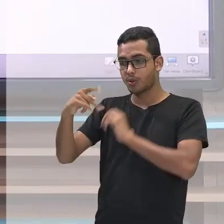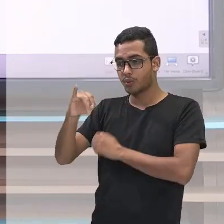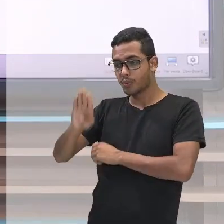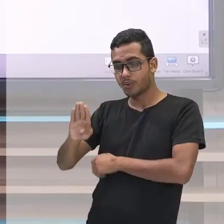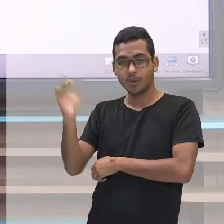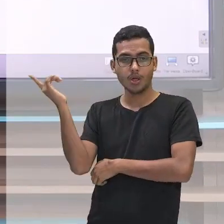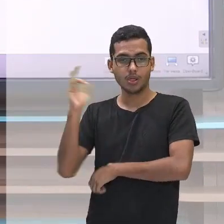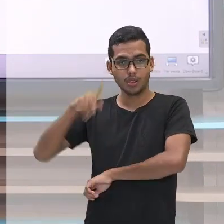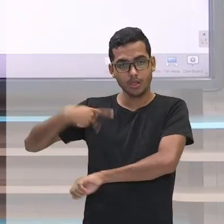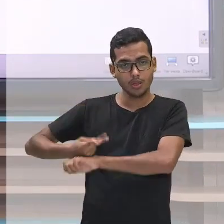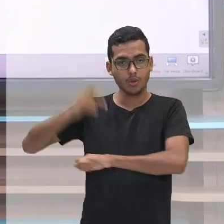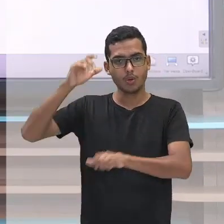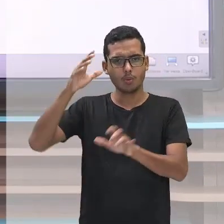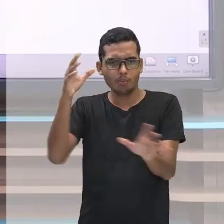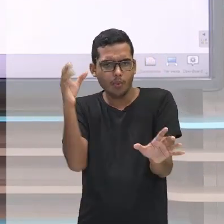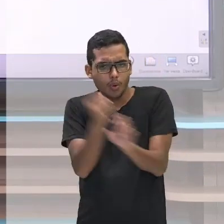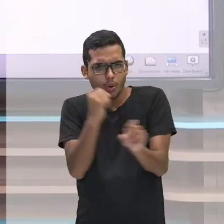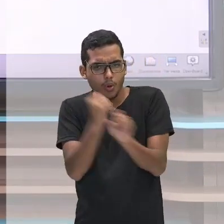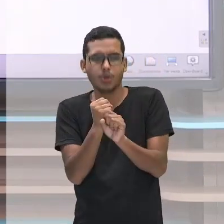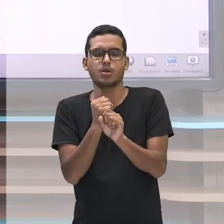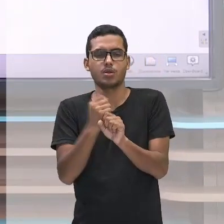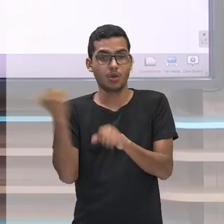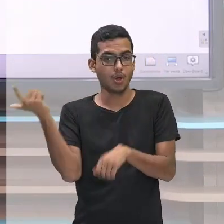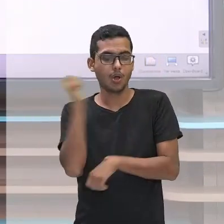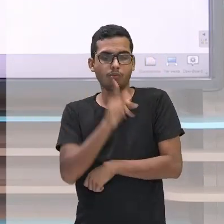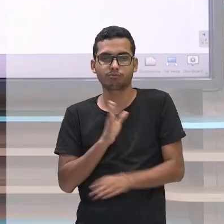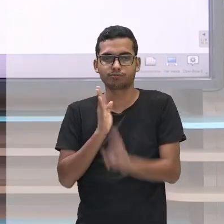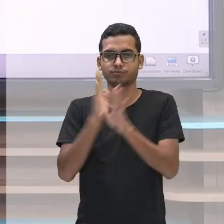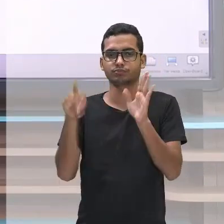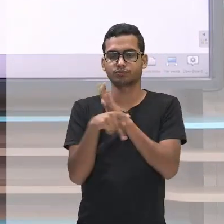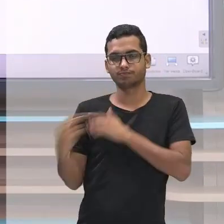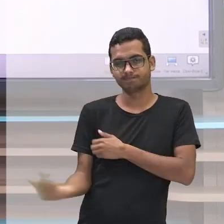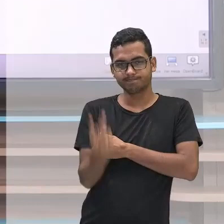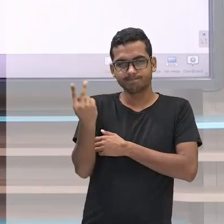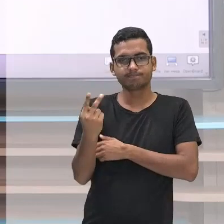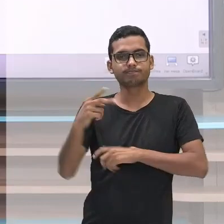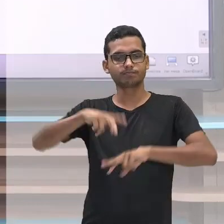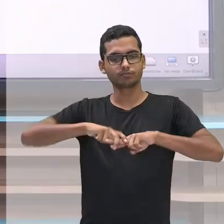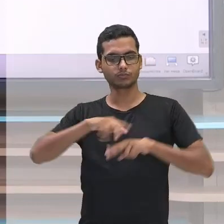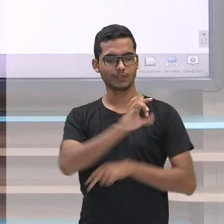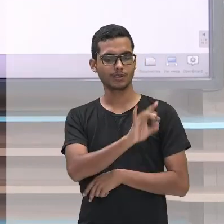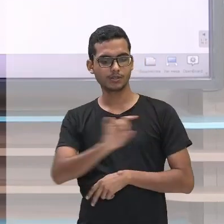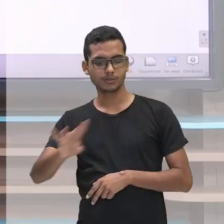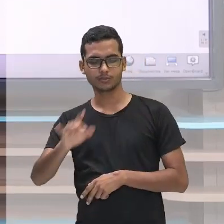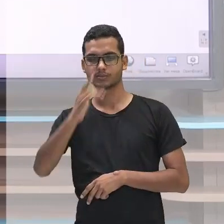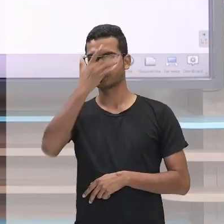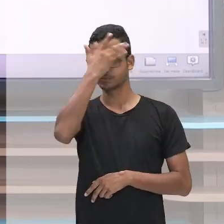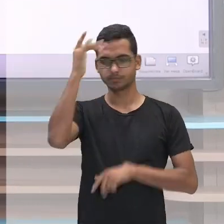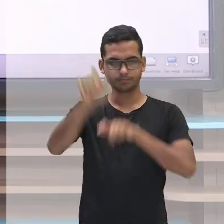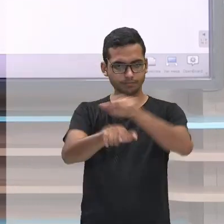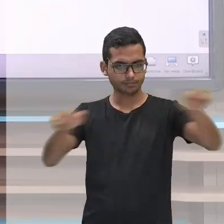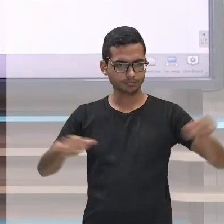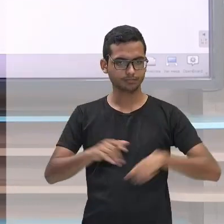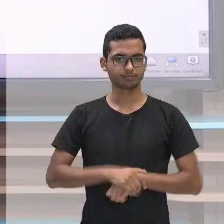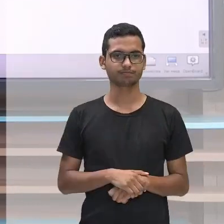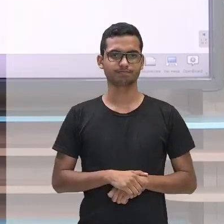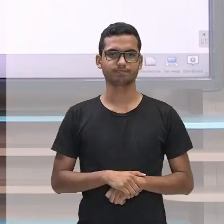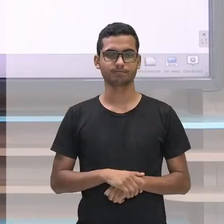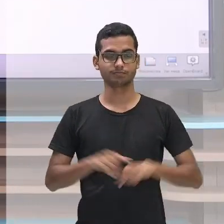um cálculo e chega àquele valor por pessoa, tá bom? Mas, a